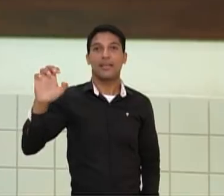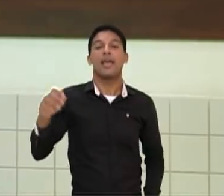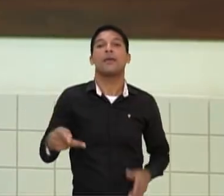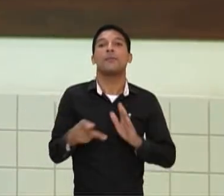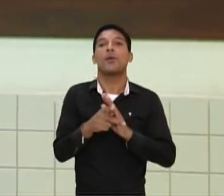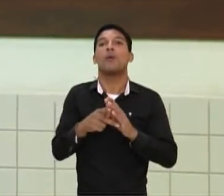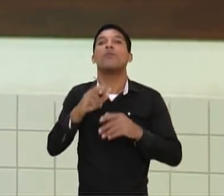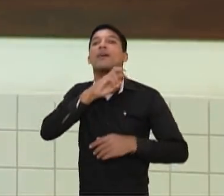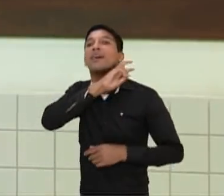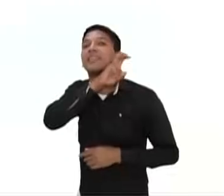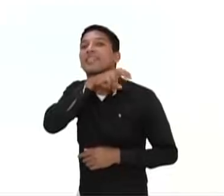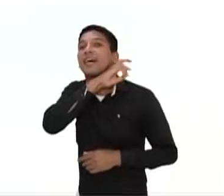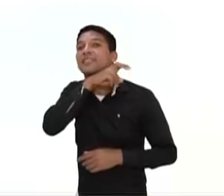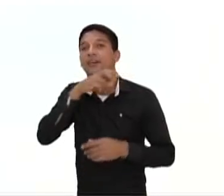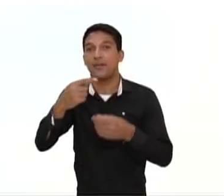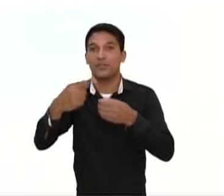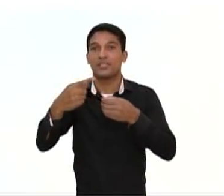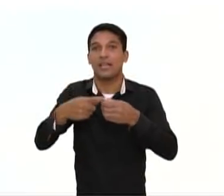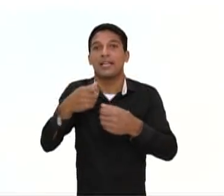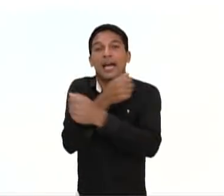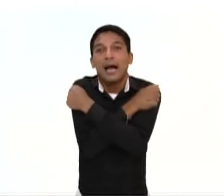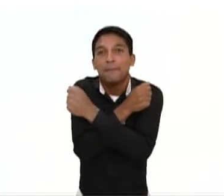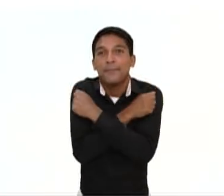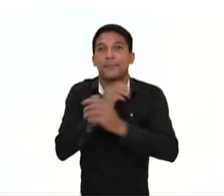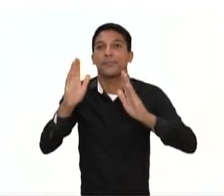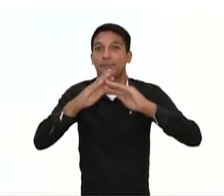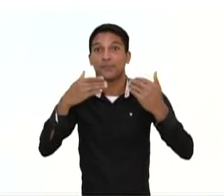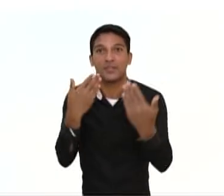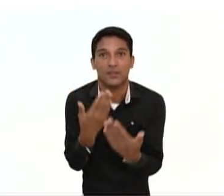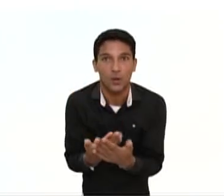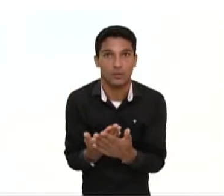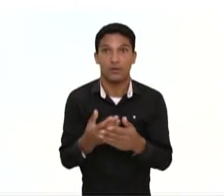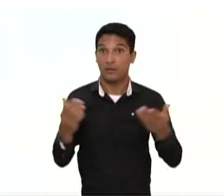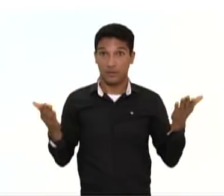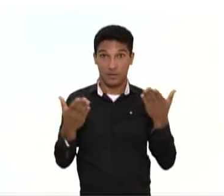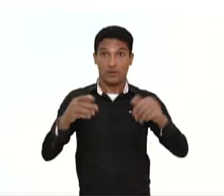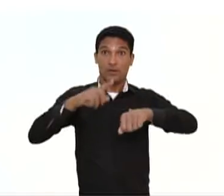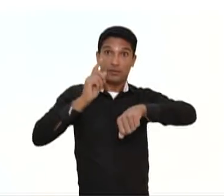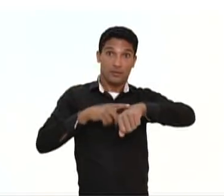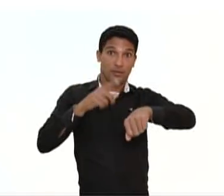Vou deixar agora o tempinho aqui para vocês pensarem no exercício, já voltamos.